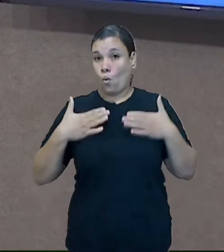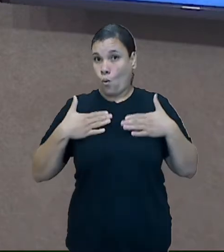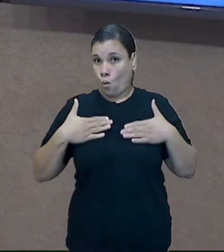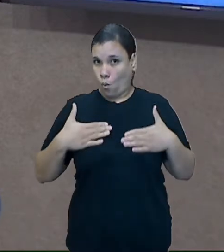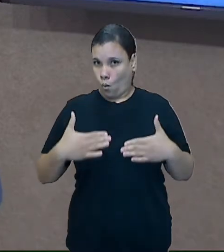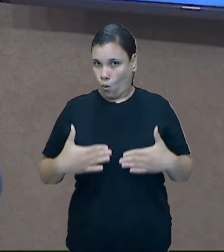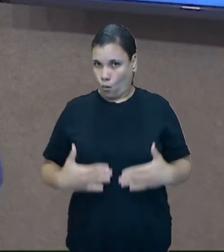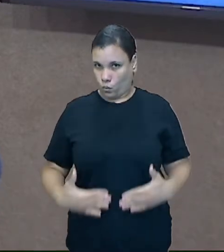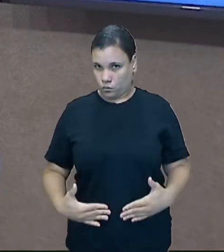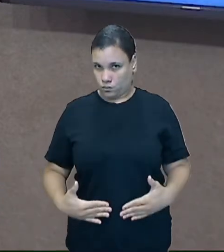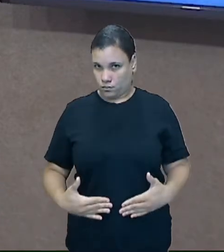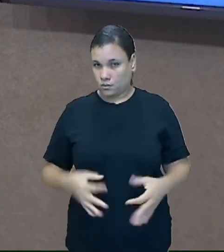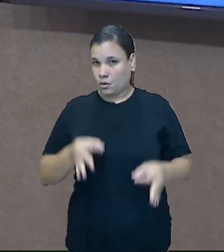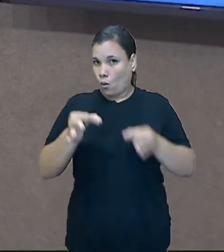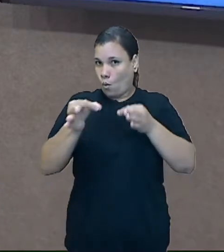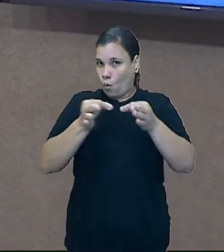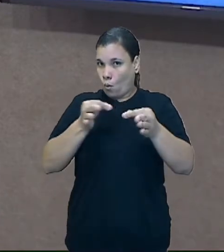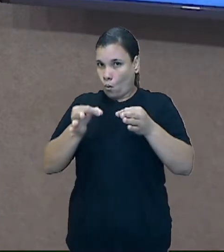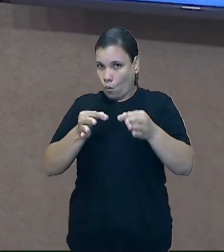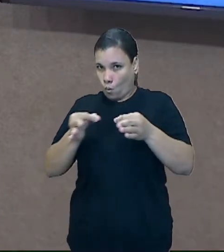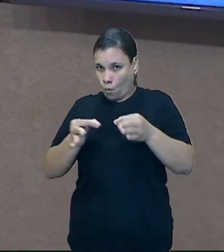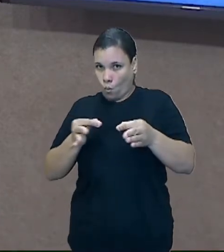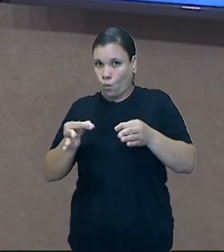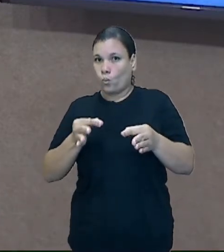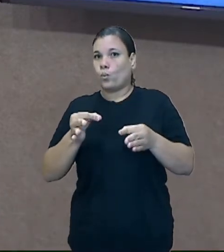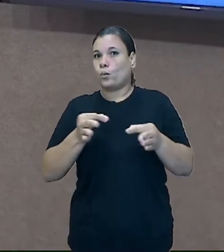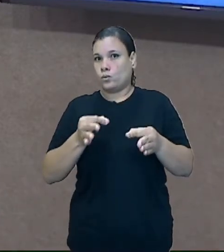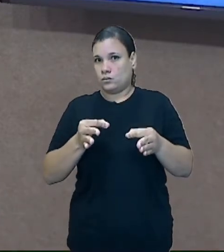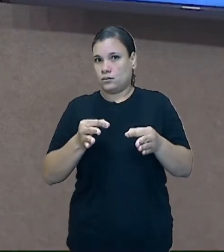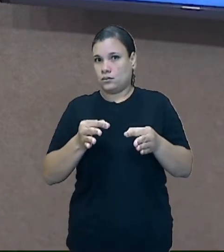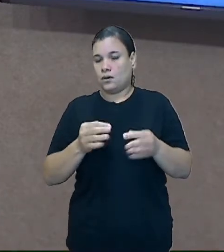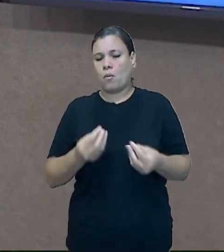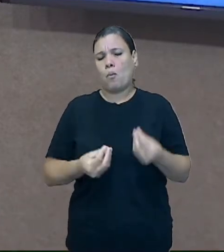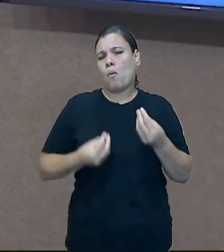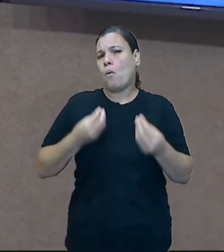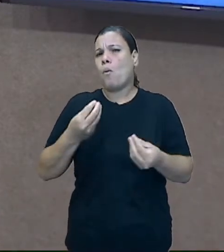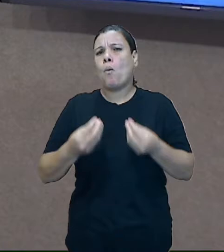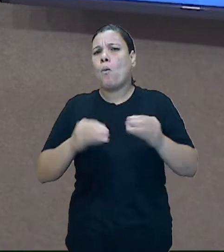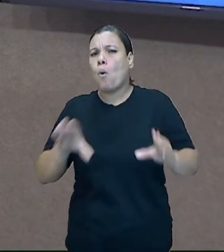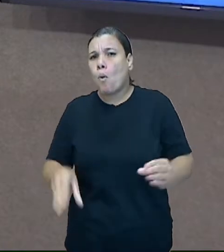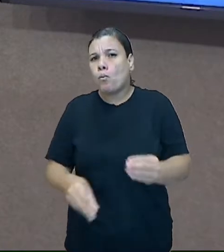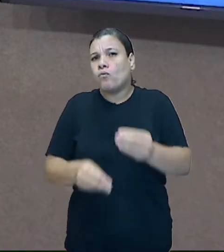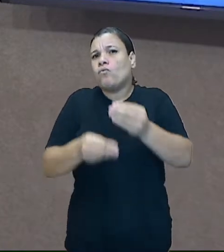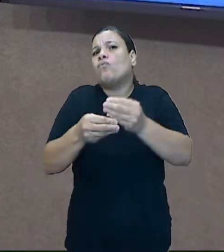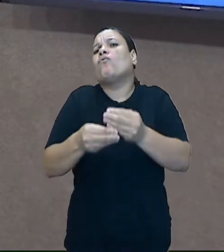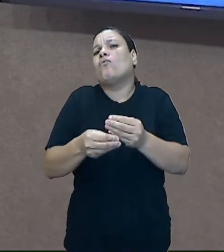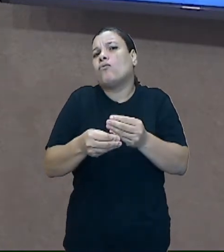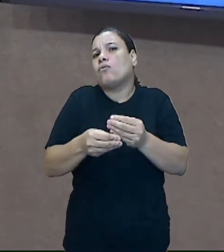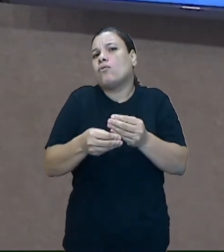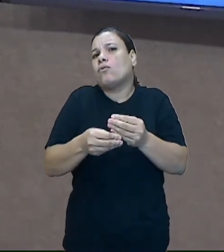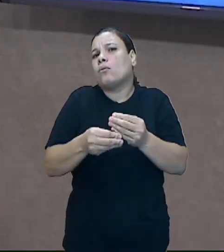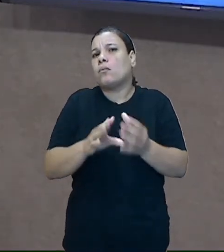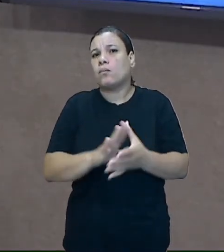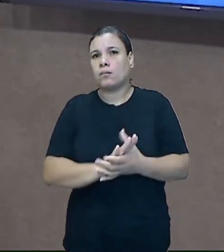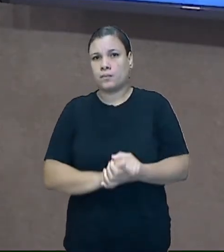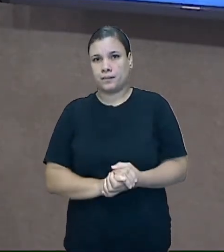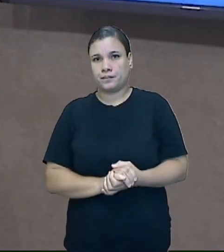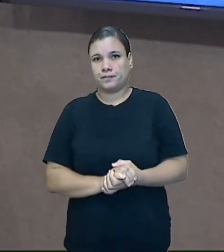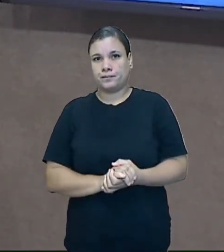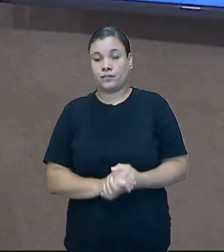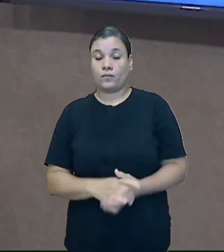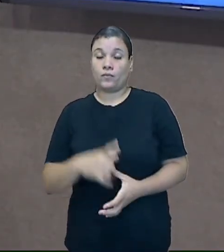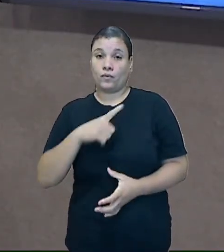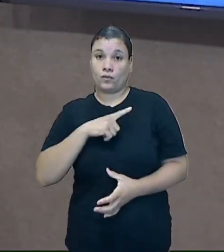o que organiza, que faz a organização, a formação deste corpo de maneira a